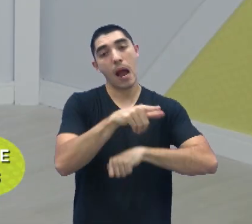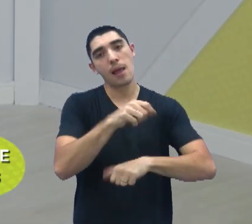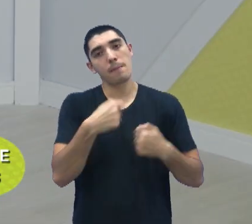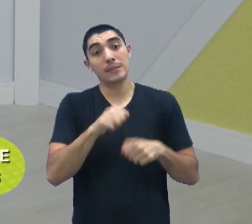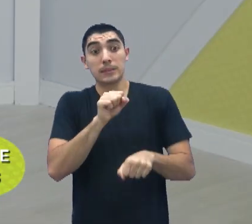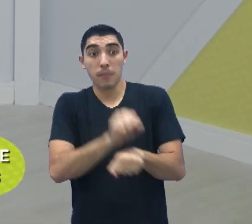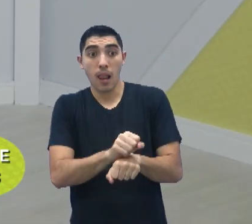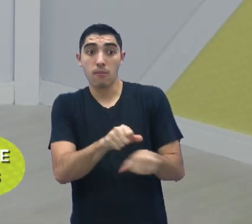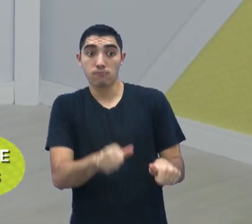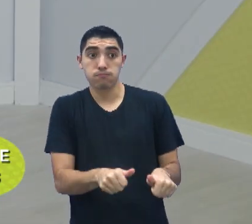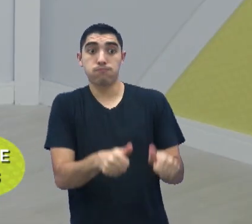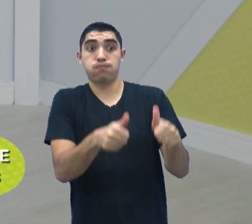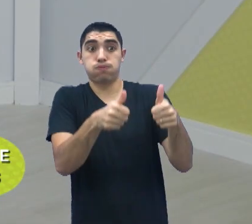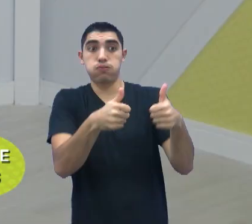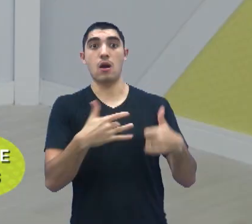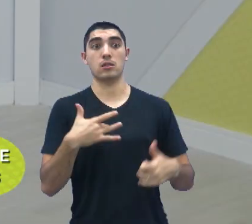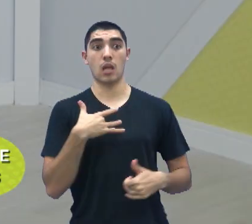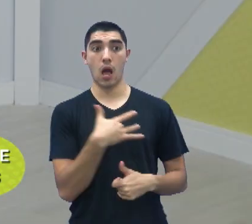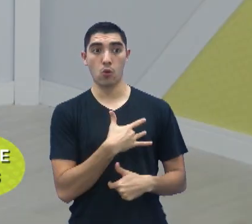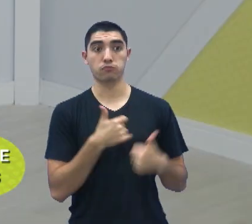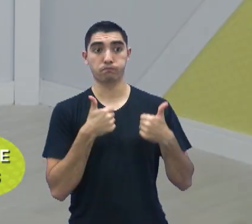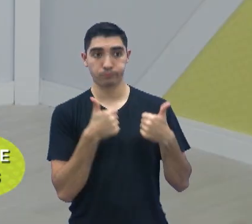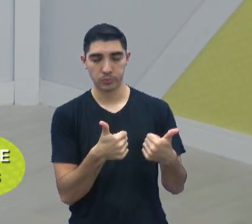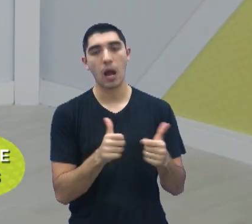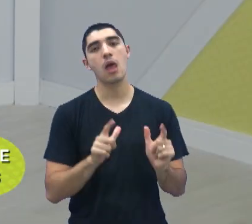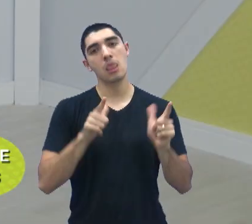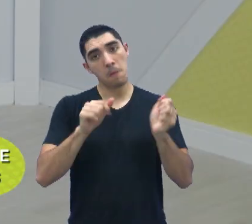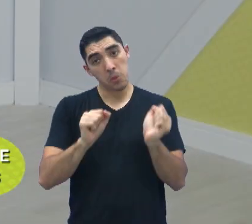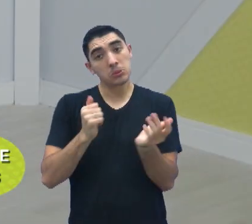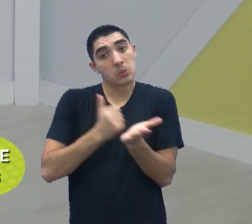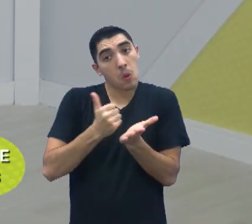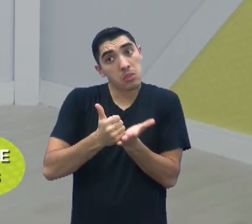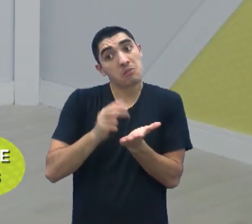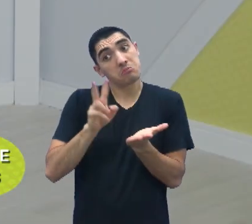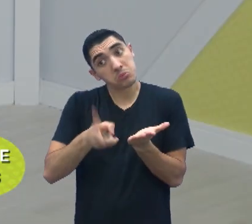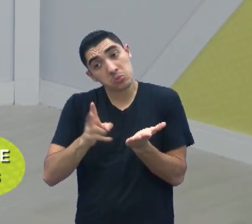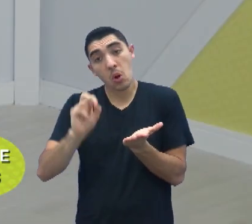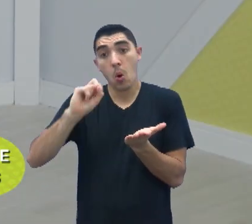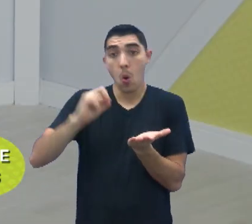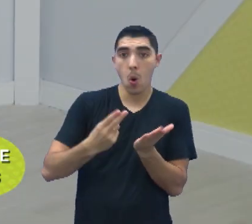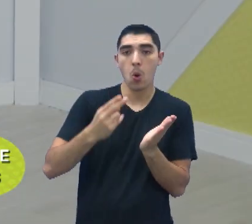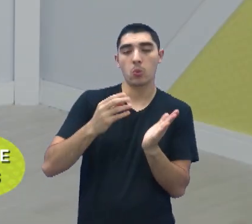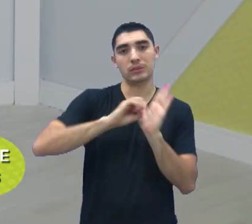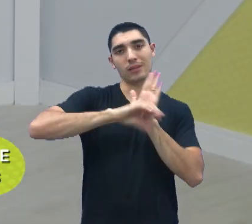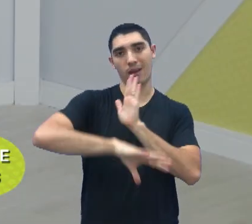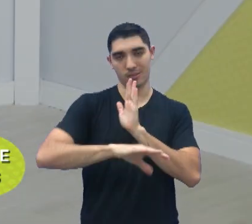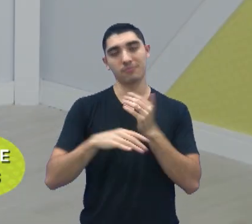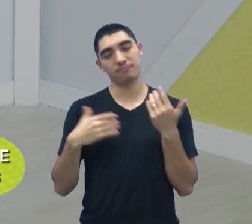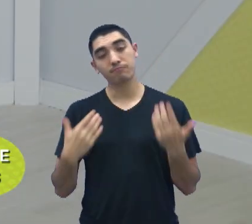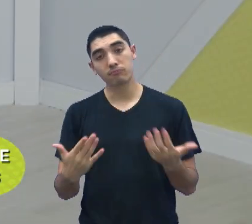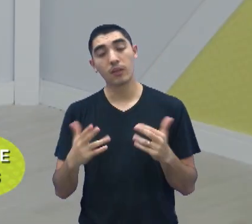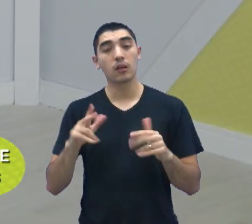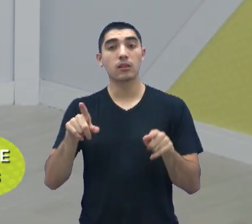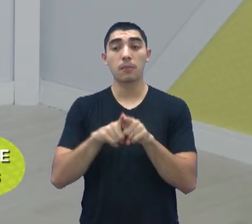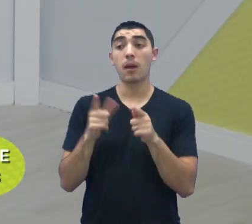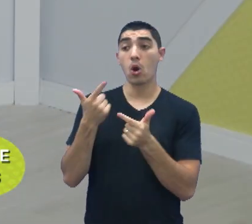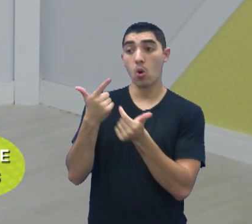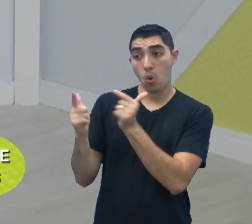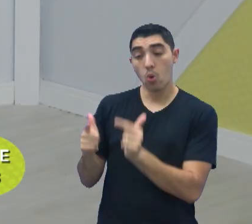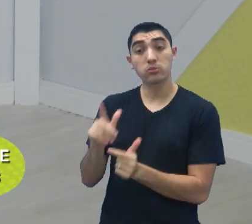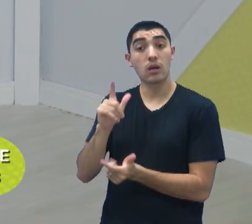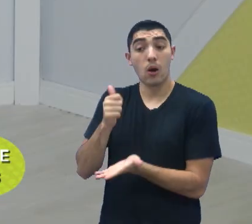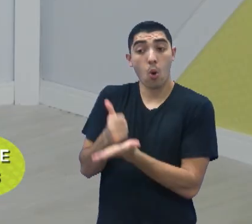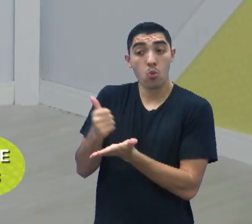a resolver, né, o seu problema clínico, o seu problema médico, para aí sim poderem ser liberados. E tem aqueles também com contratos